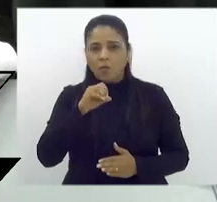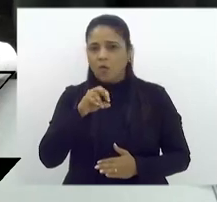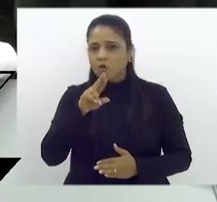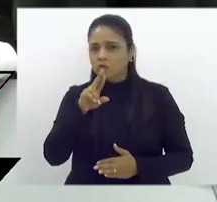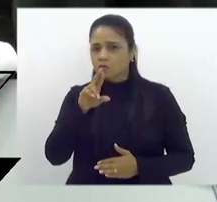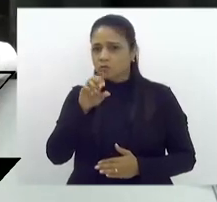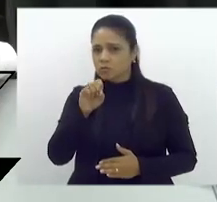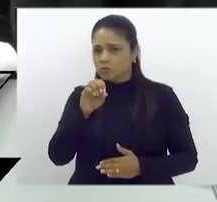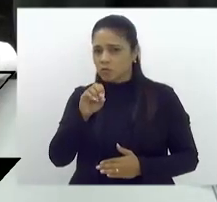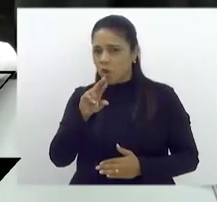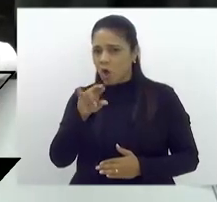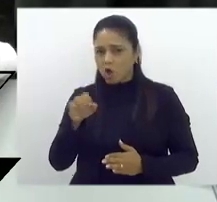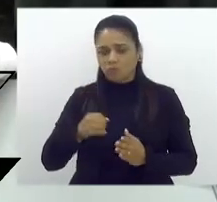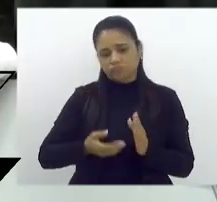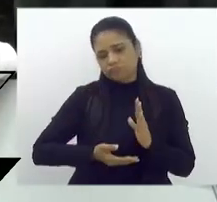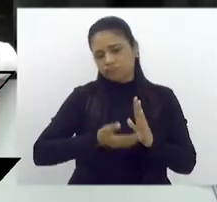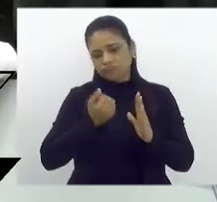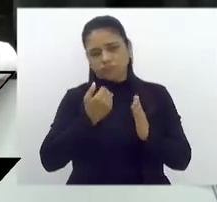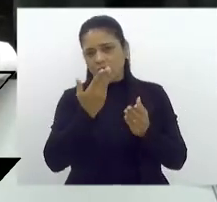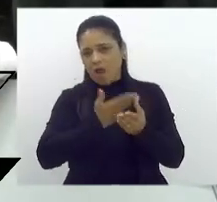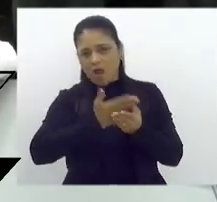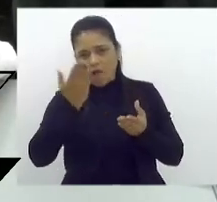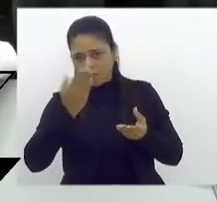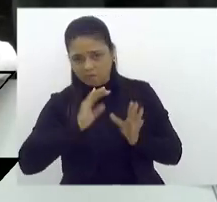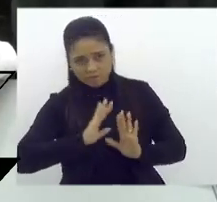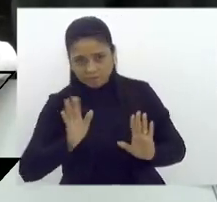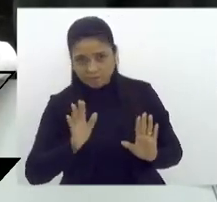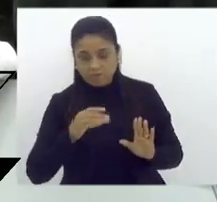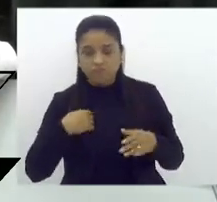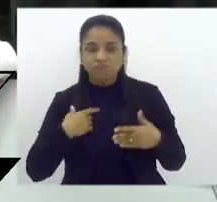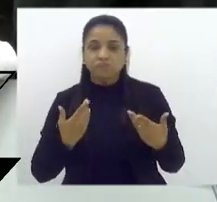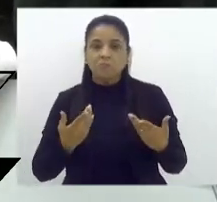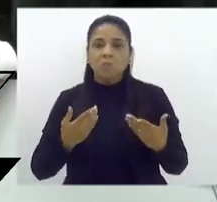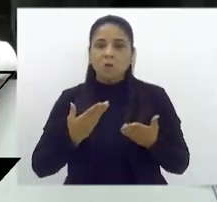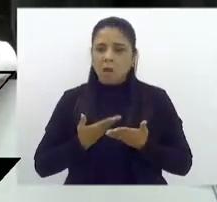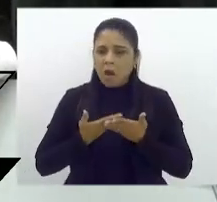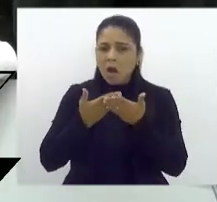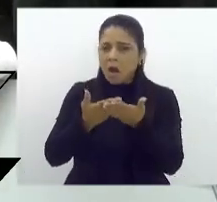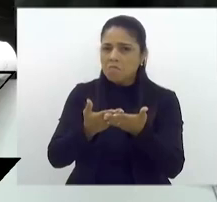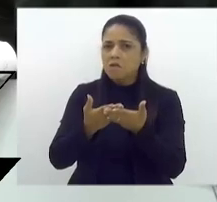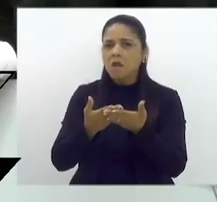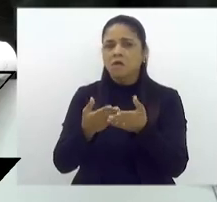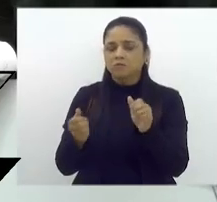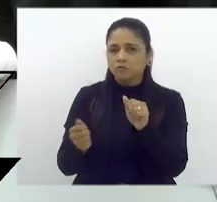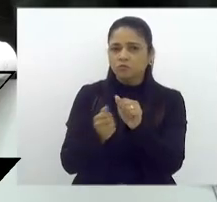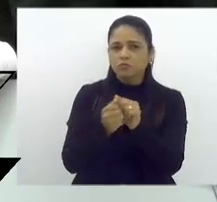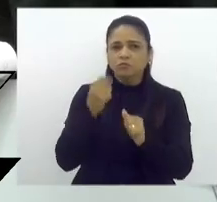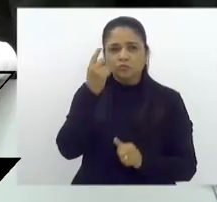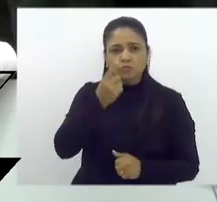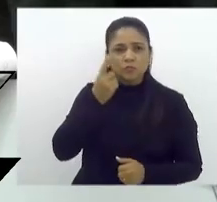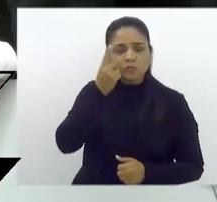pode desarquivar o projeto. Só desarquivar, na questão não é essa. A gente pode caminhar junto com o deputado